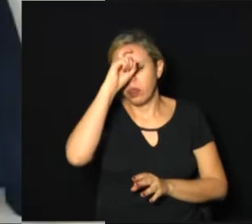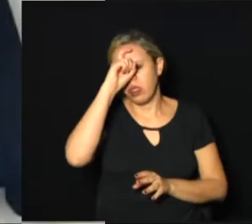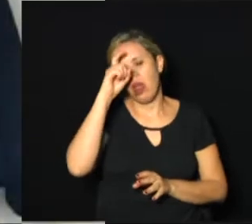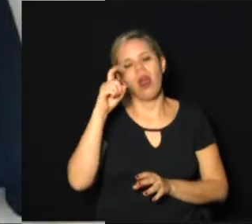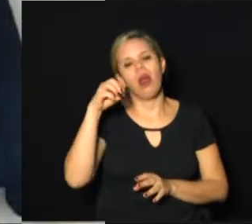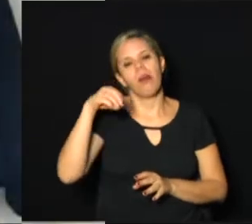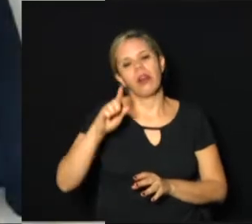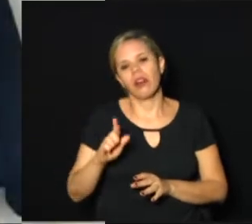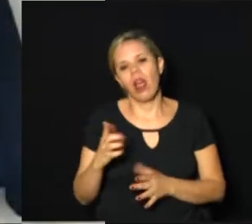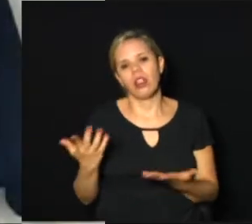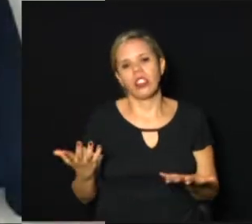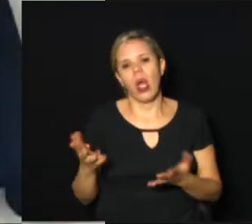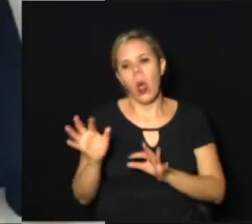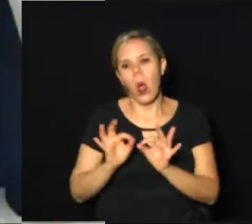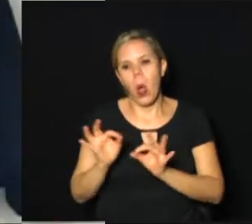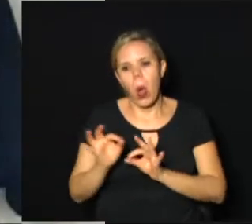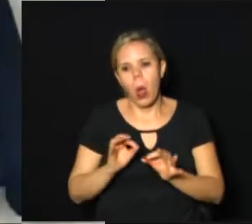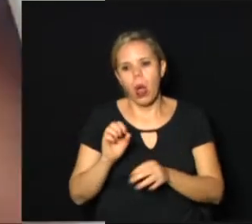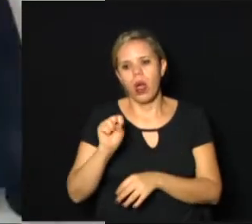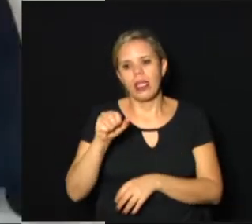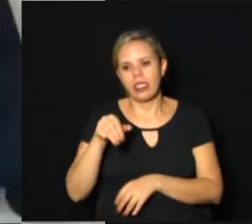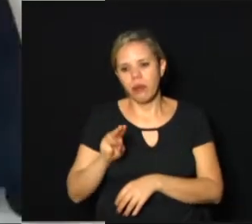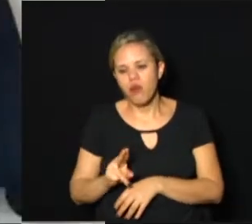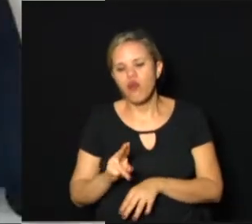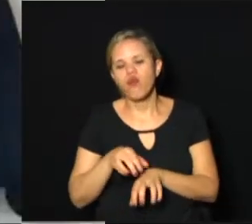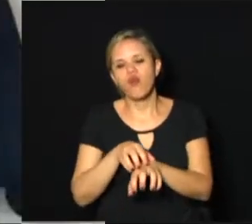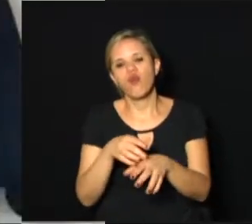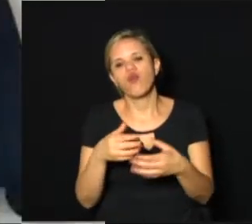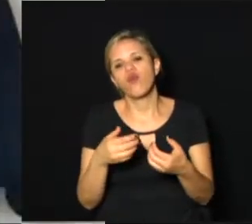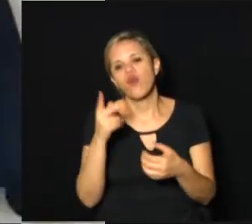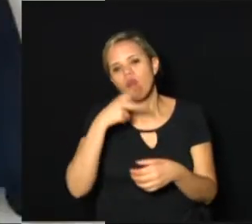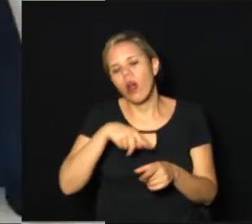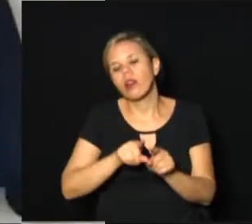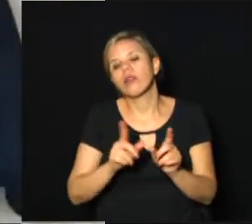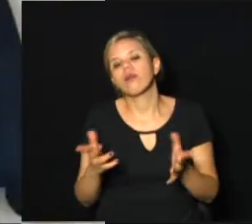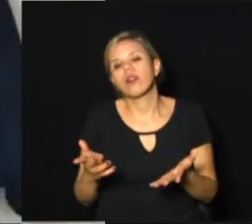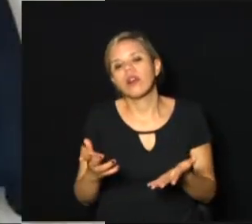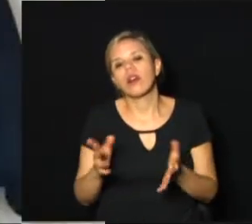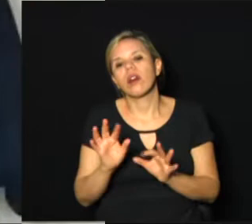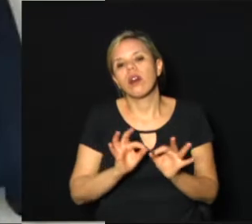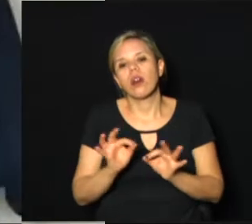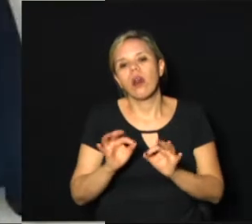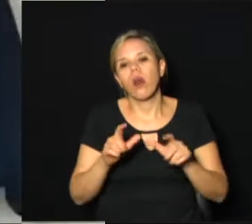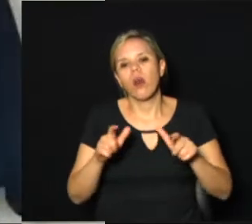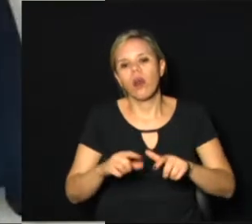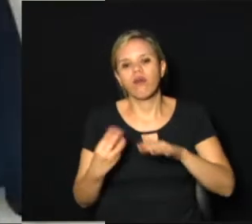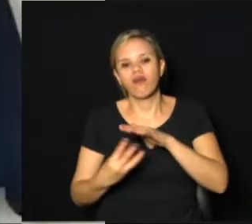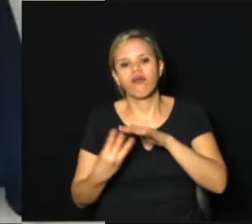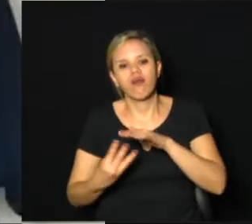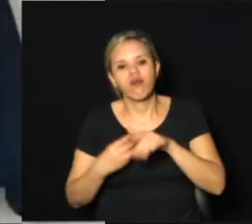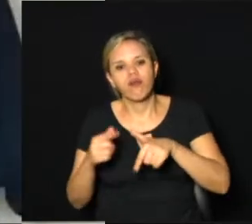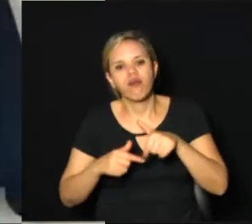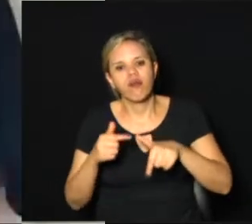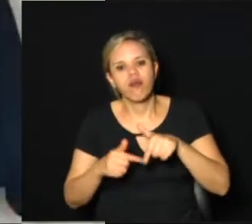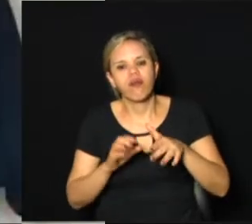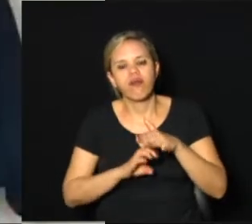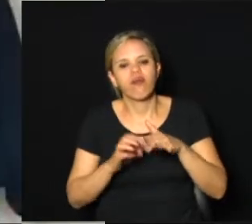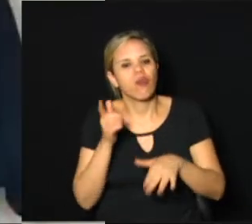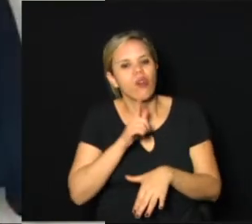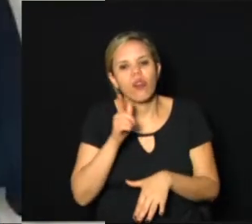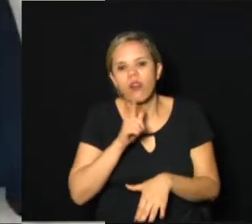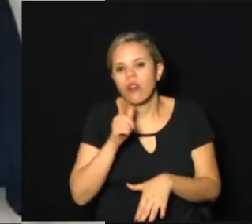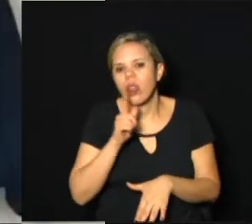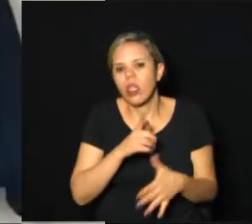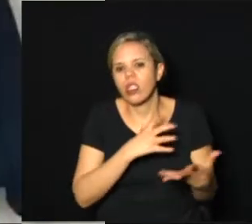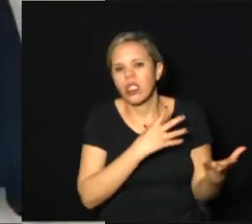novo, né, de organizar o SAMU, organizar o Mário Gatti, e ela virou um grande balcão de terceirizações. E ela não consegue, o hospital